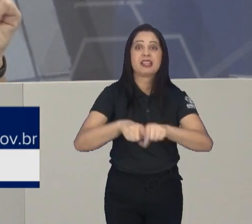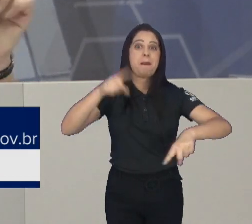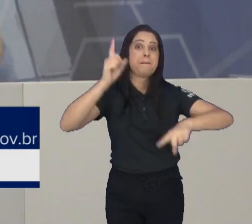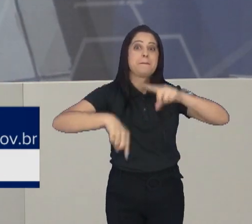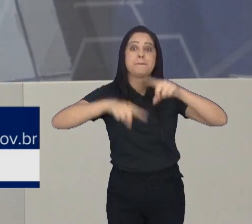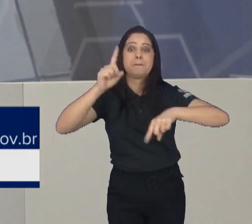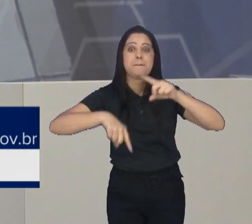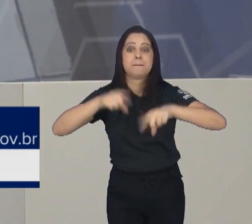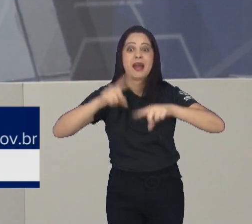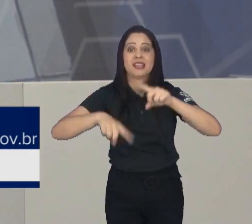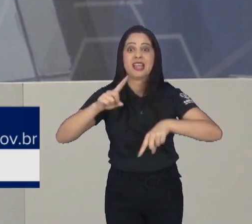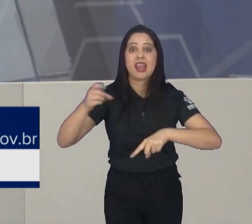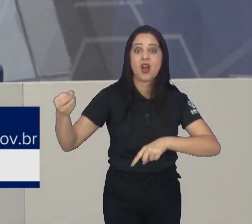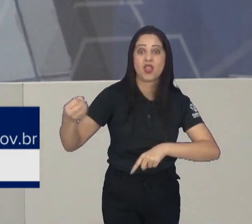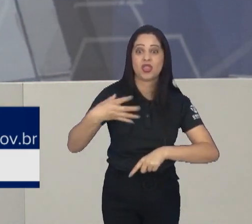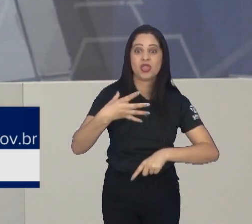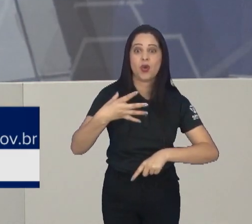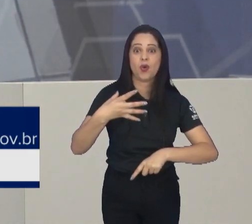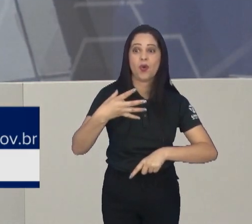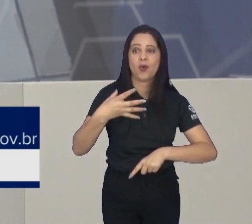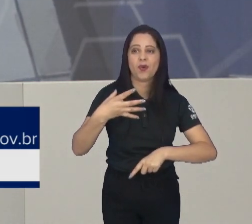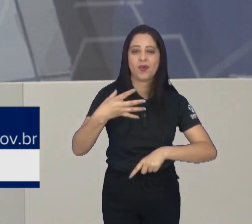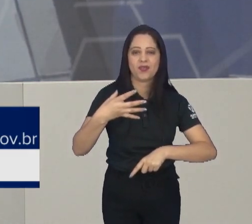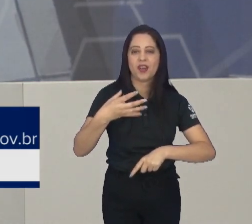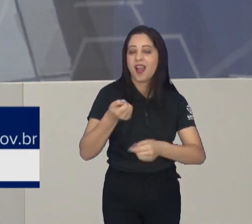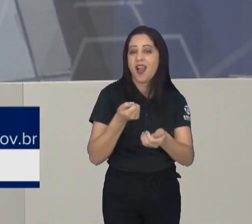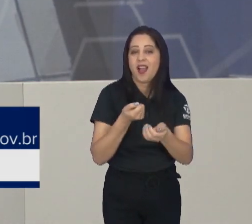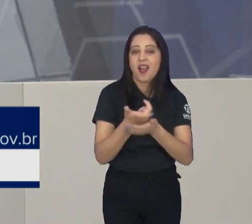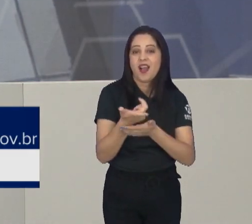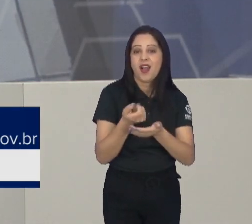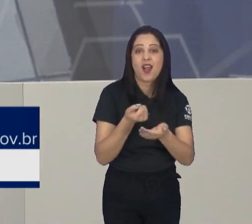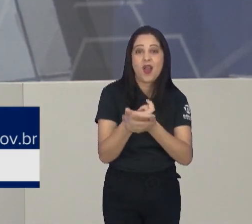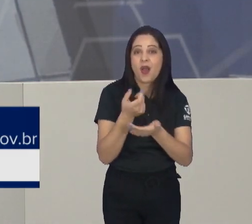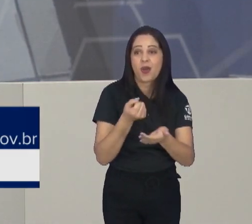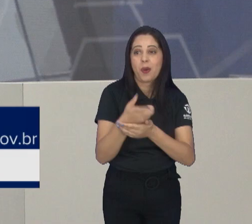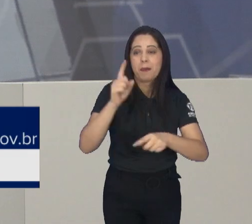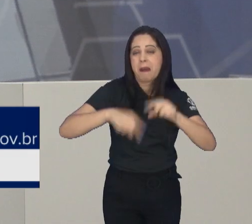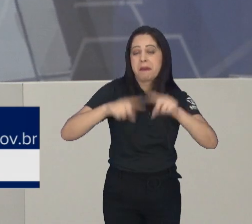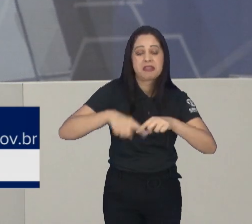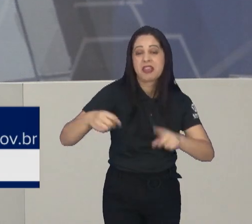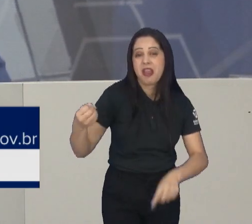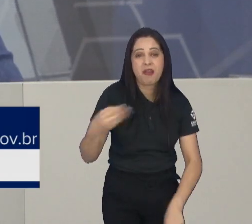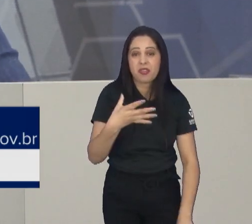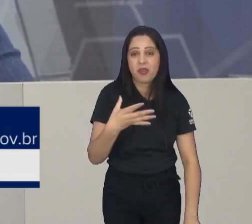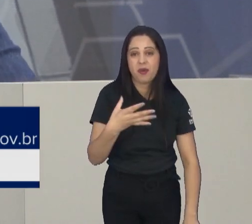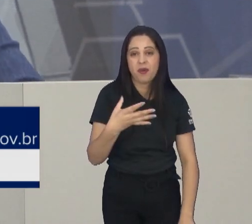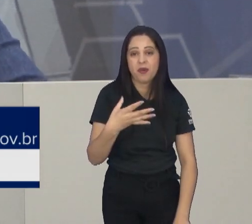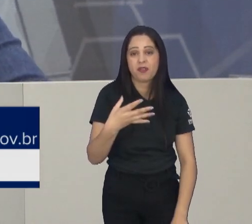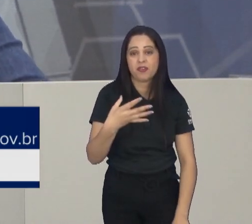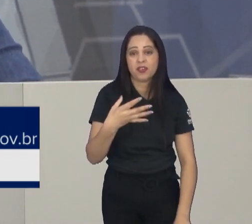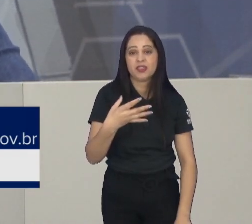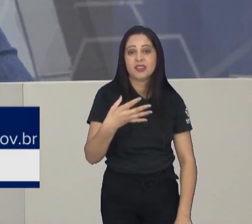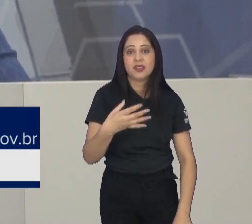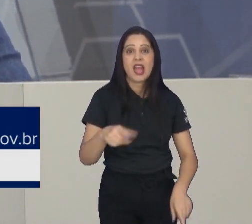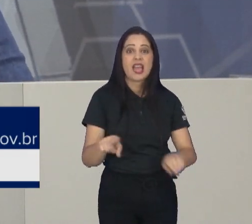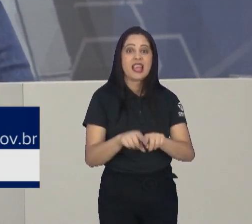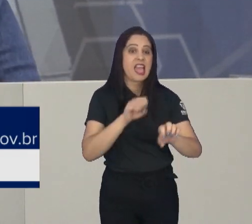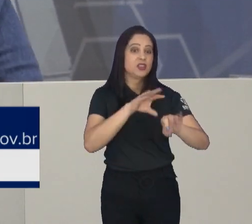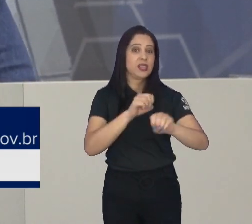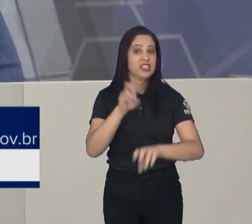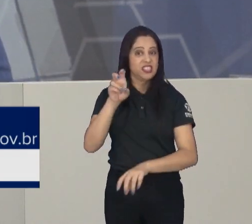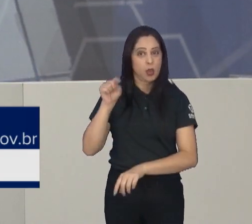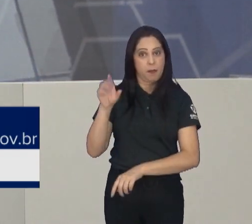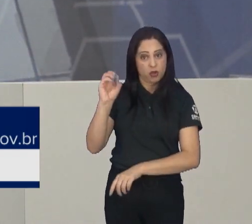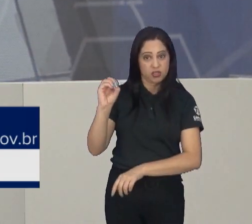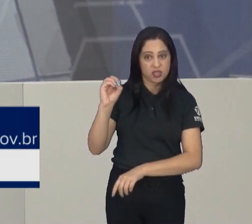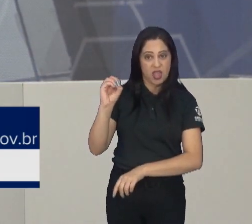material novo, que está comprando material que já tá, que é novo ainda. A educação 5.0. Vai lá